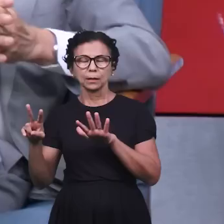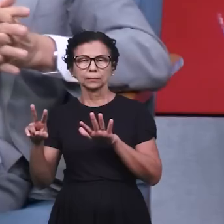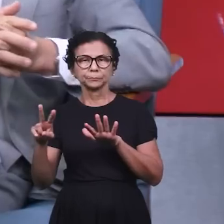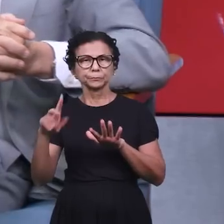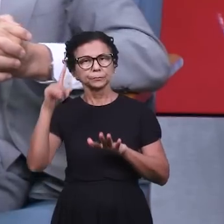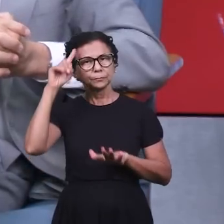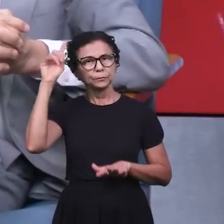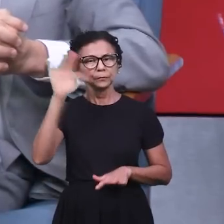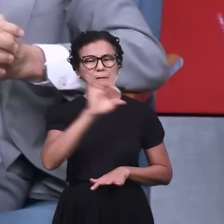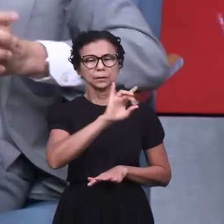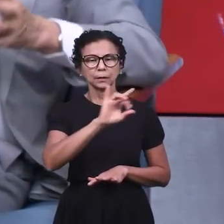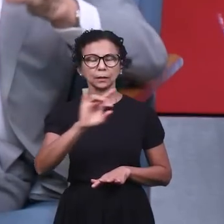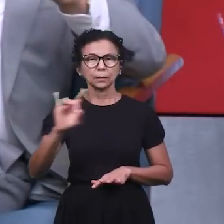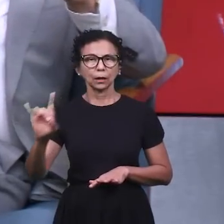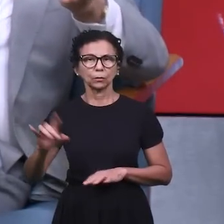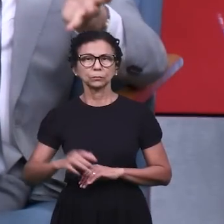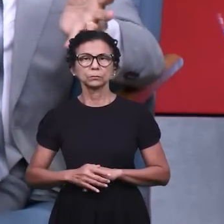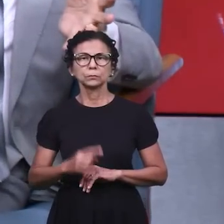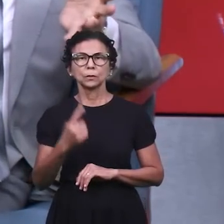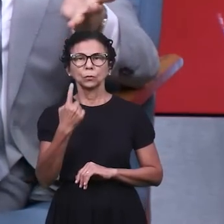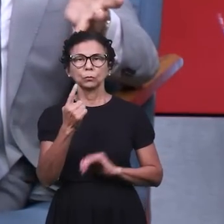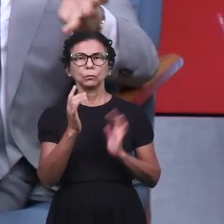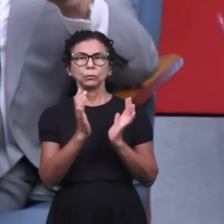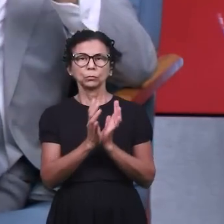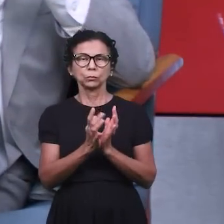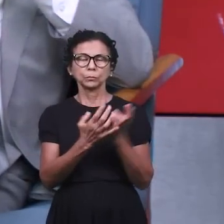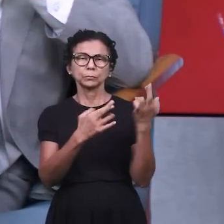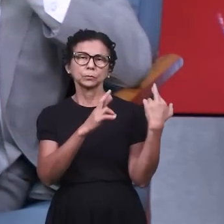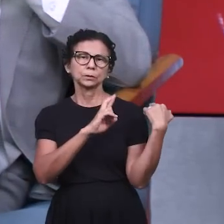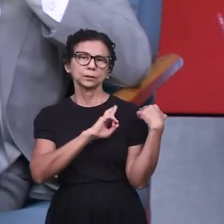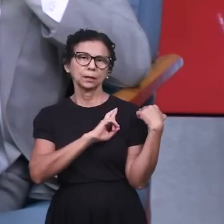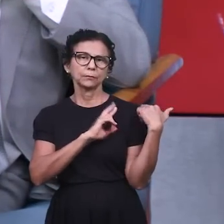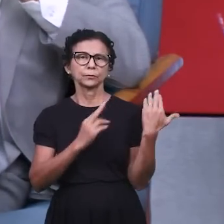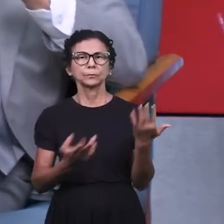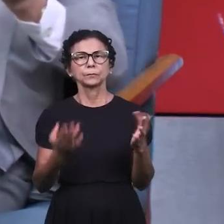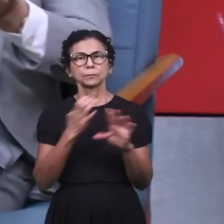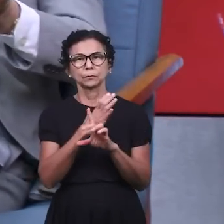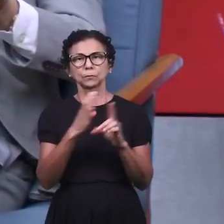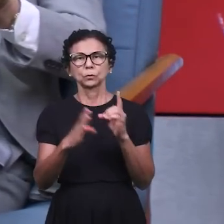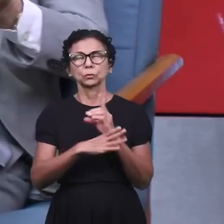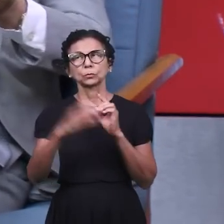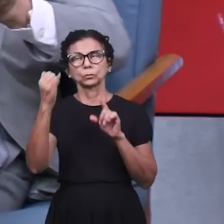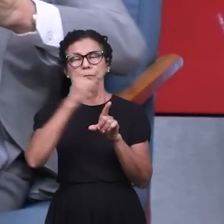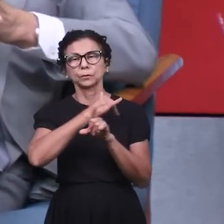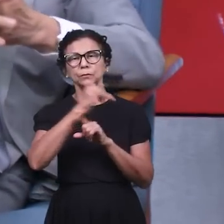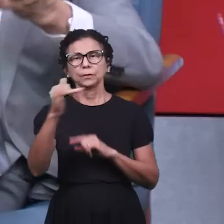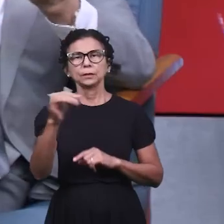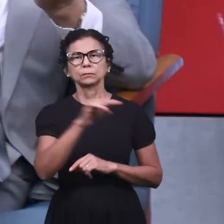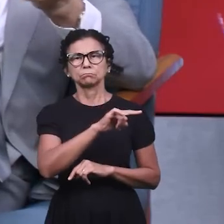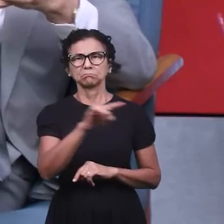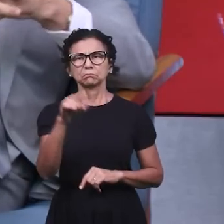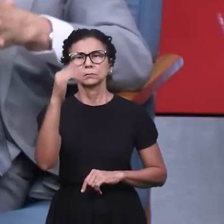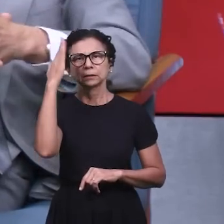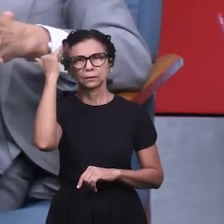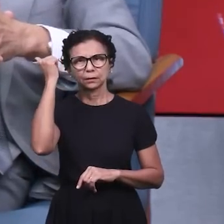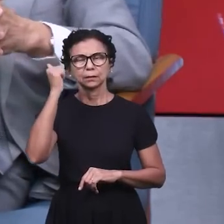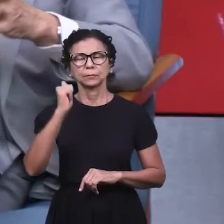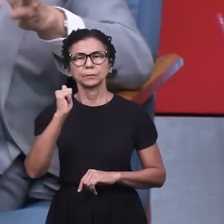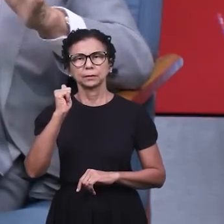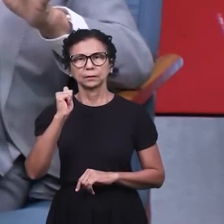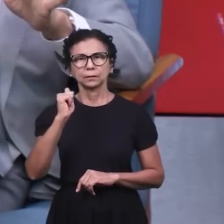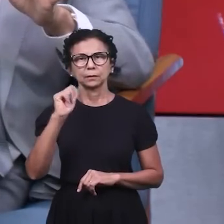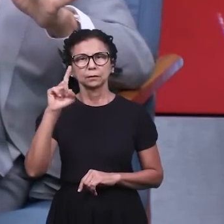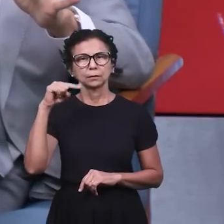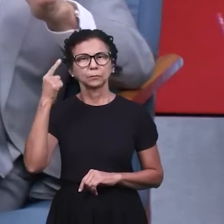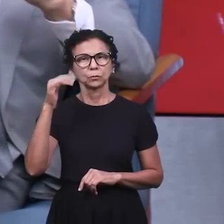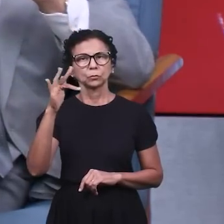semana, ser responsável pelo culto profético. O que é o culto profético? Todo mundo sabe. Vai